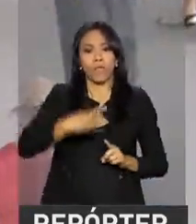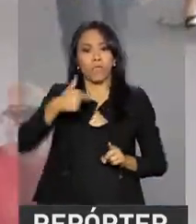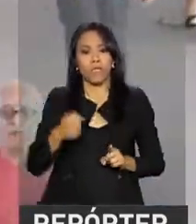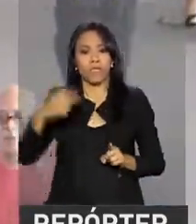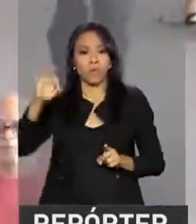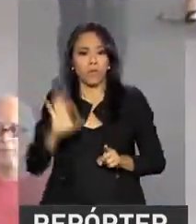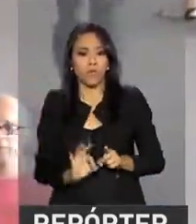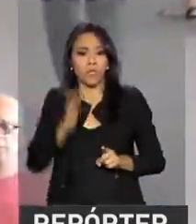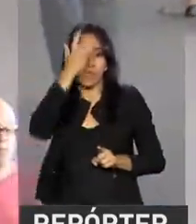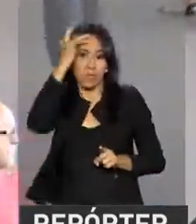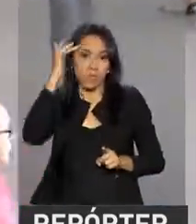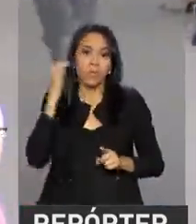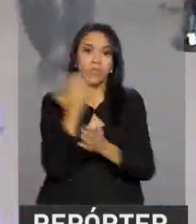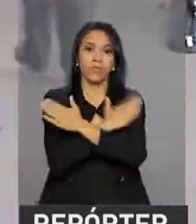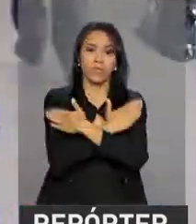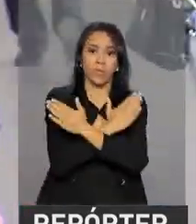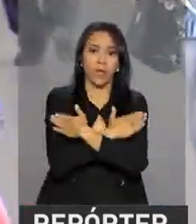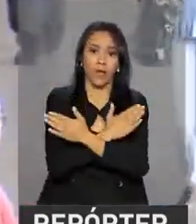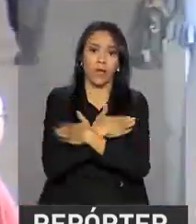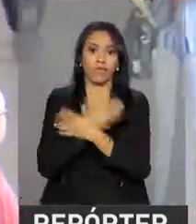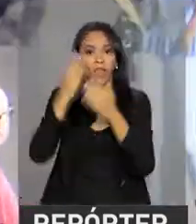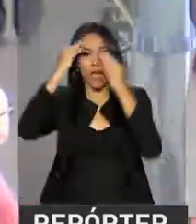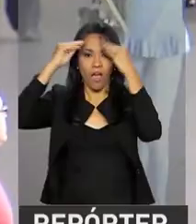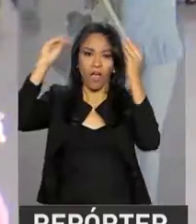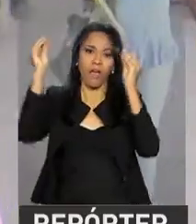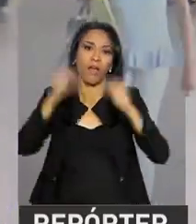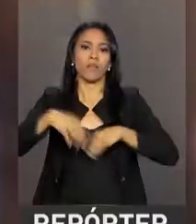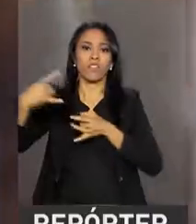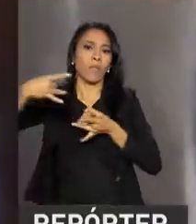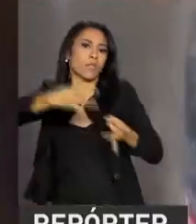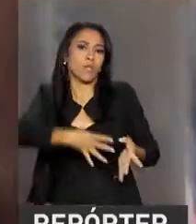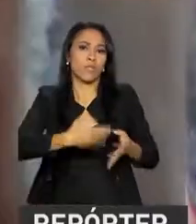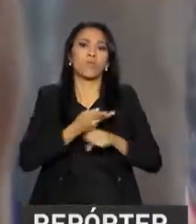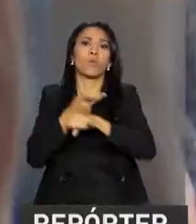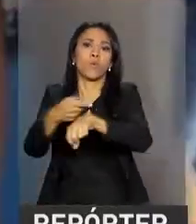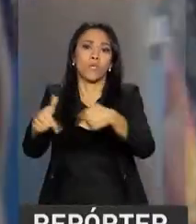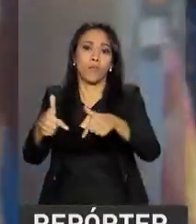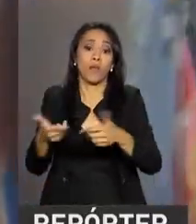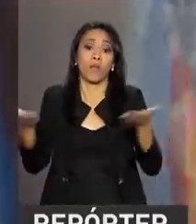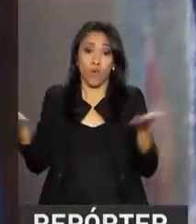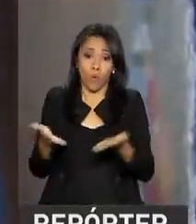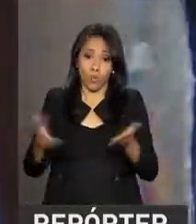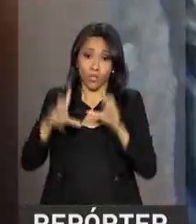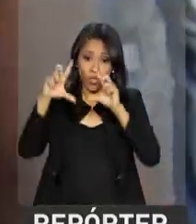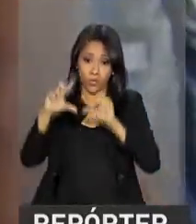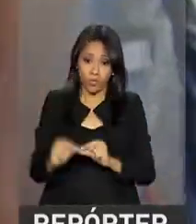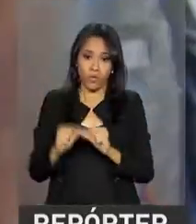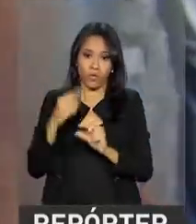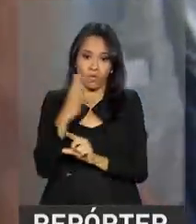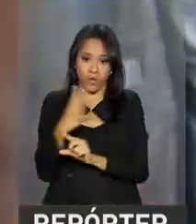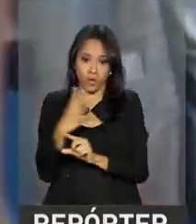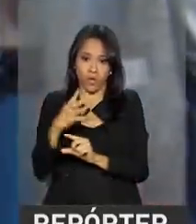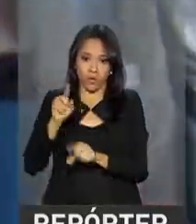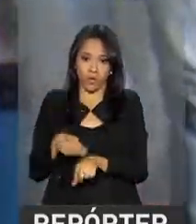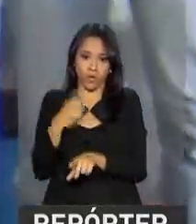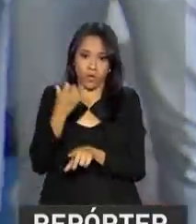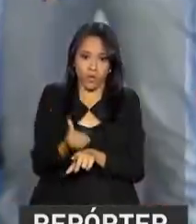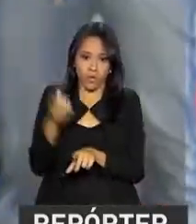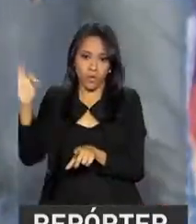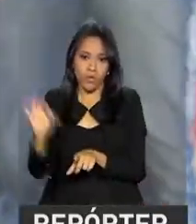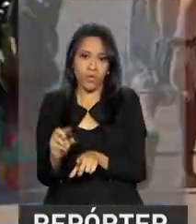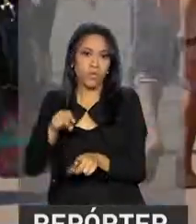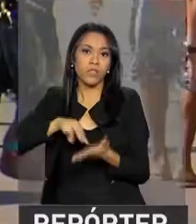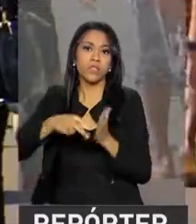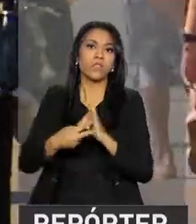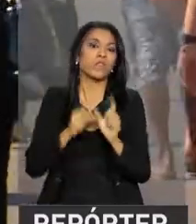dos desempregados tinham desistido de procurar emprego hoje o número caiu para 44,6 por cento o que